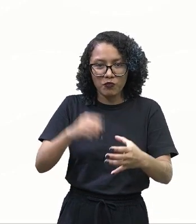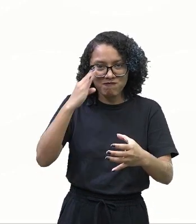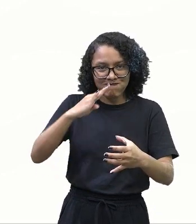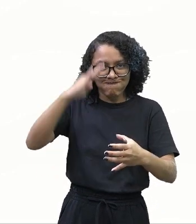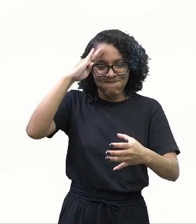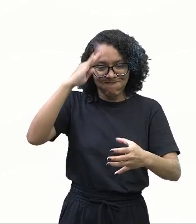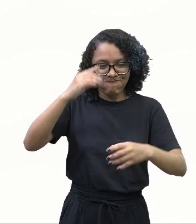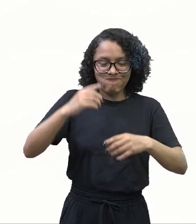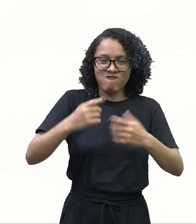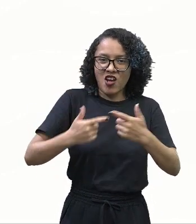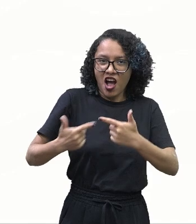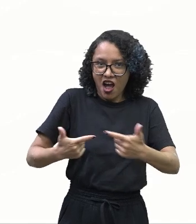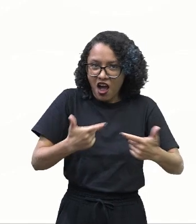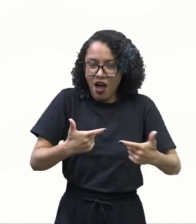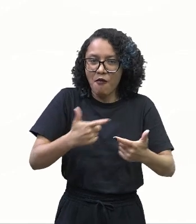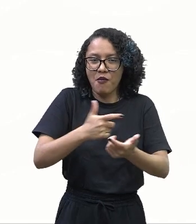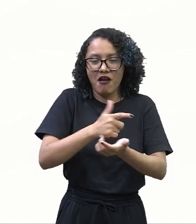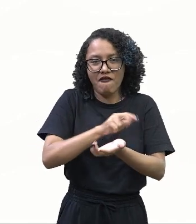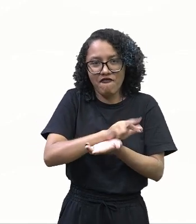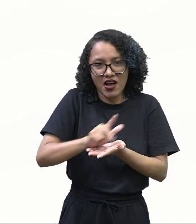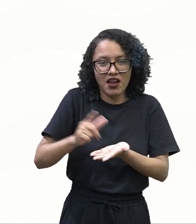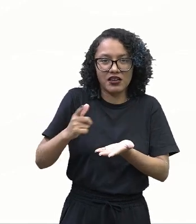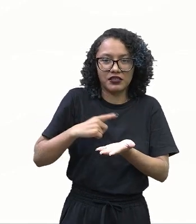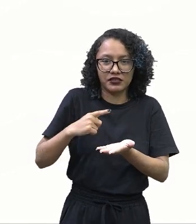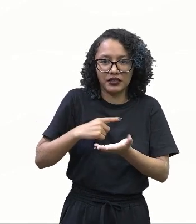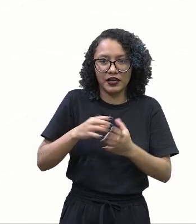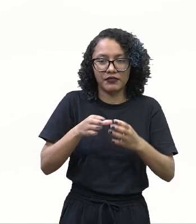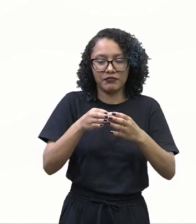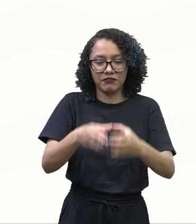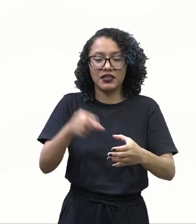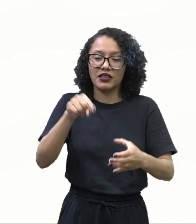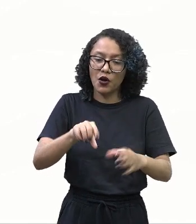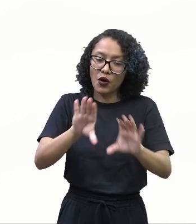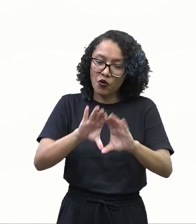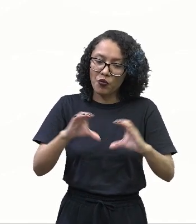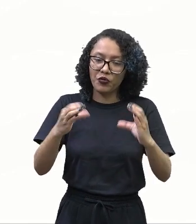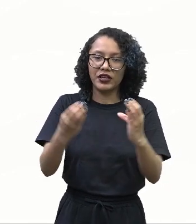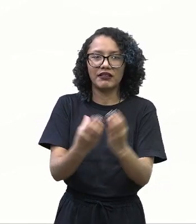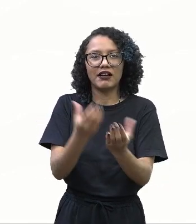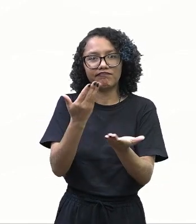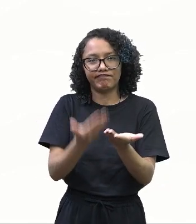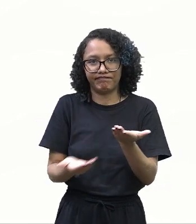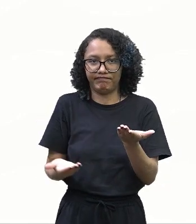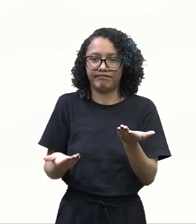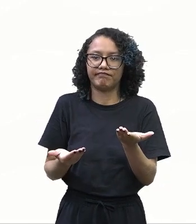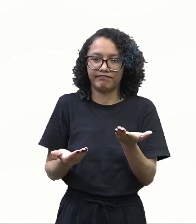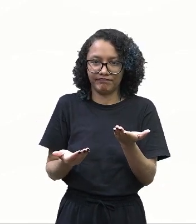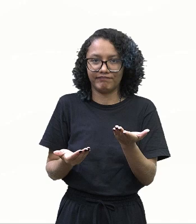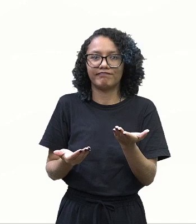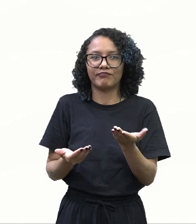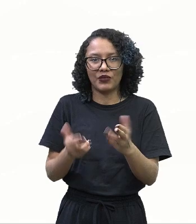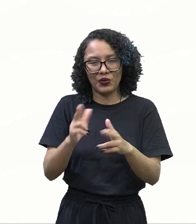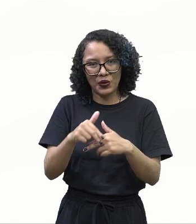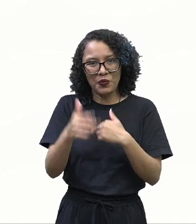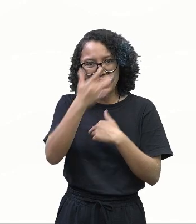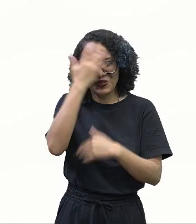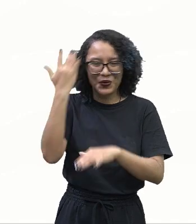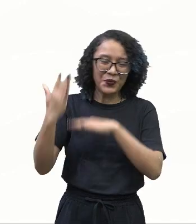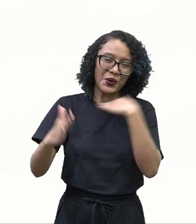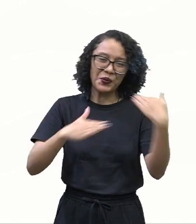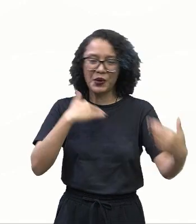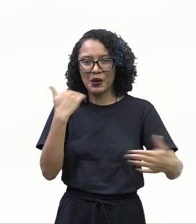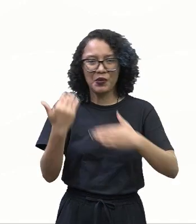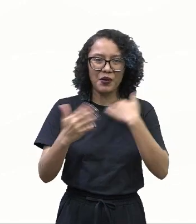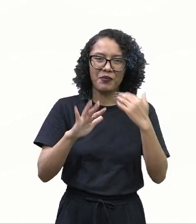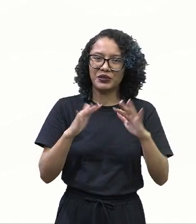armado, e vão por fim à comunidade dos Canudos. Então, houve um massacre de civis com cerca de